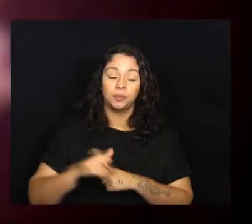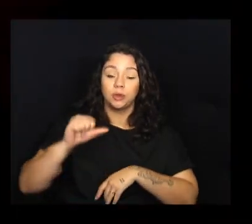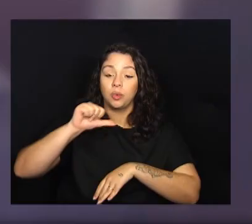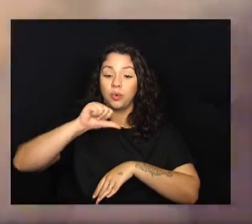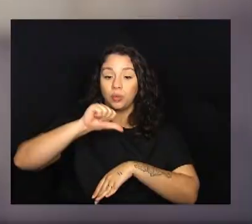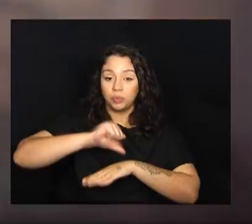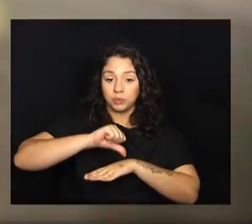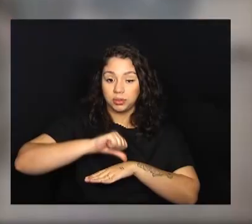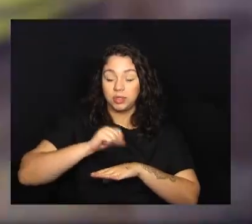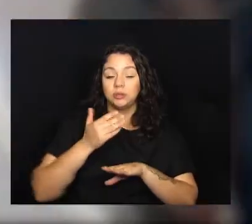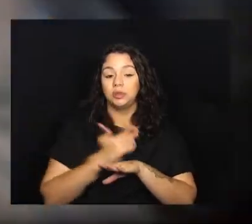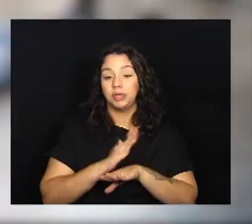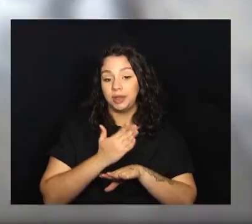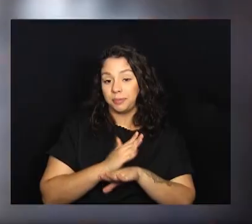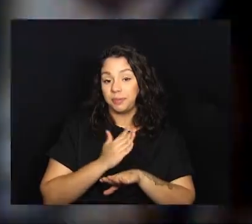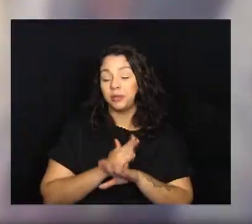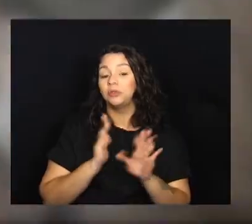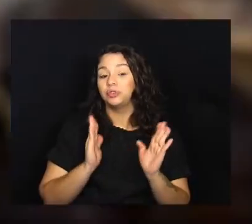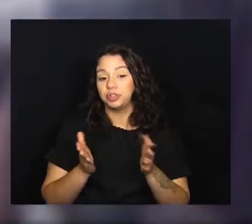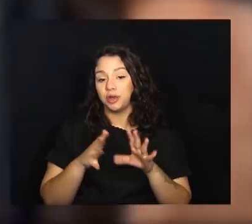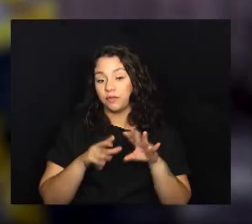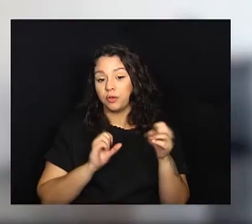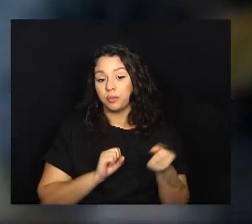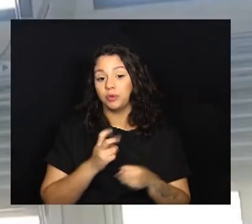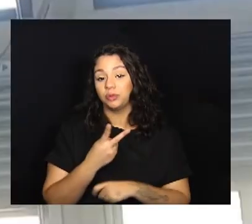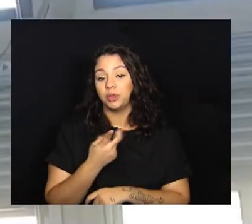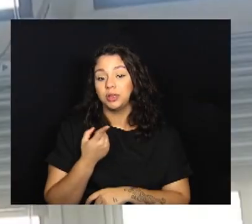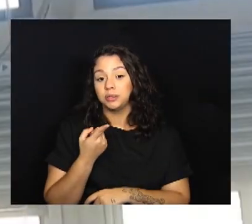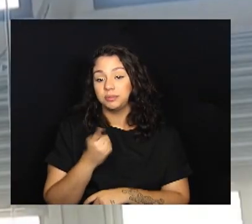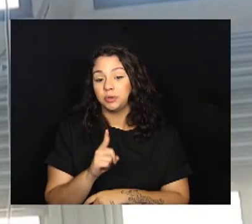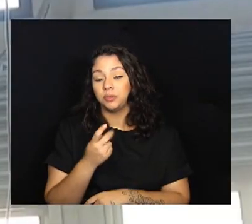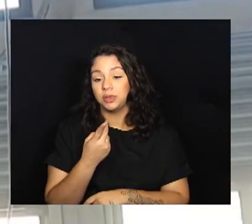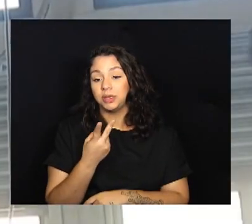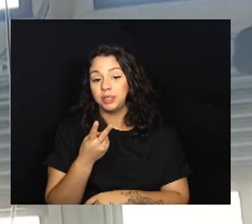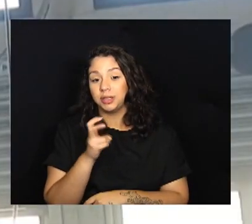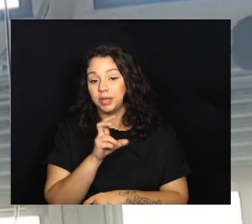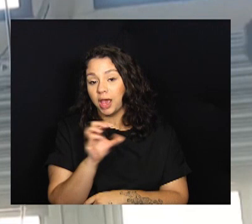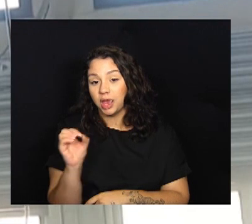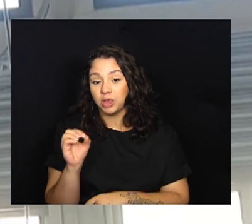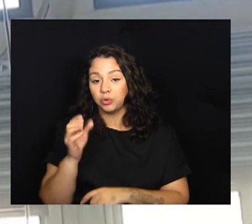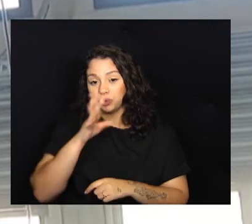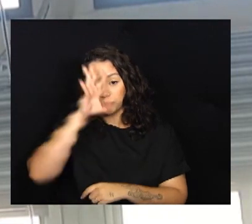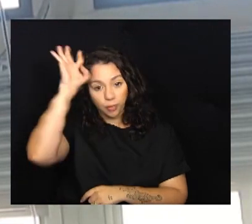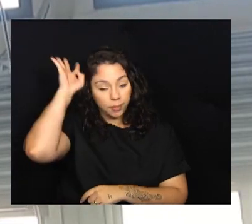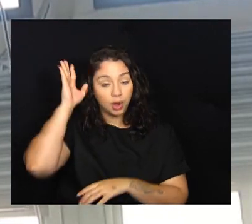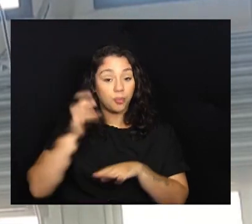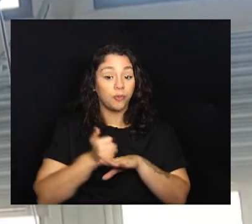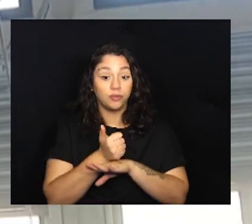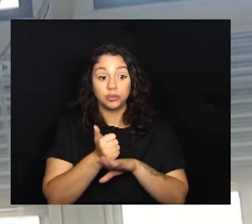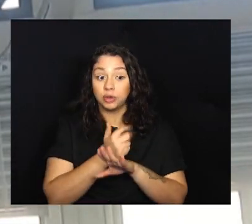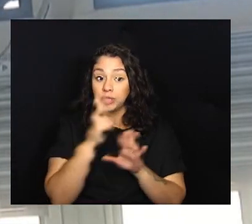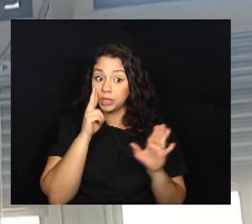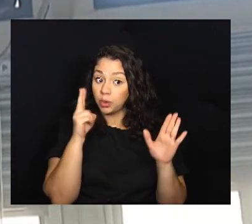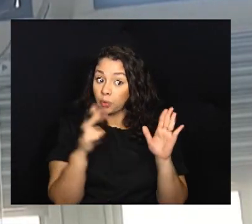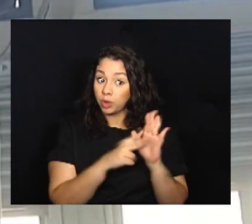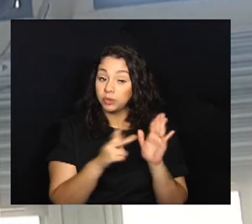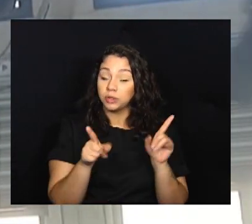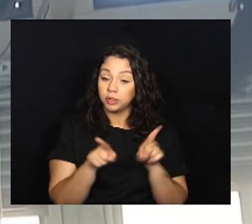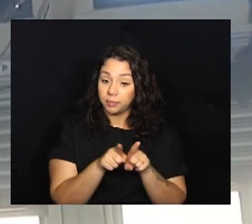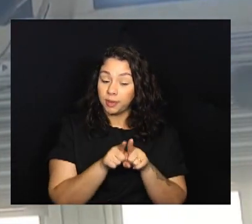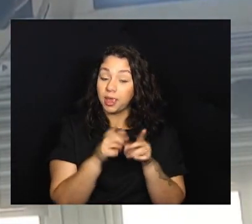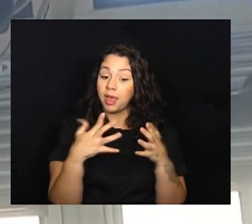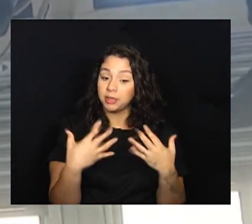da empresa já formou mais de 2.500 bombeiros civis, profissionais reconhecidos e aceitos no mercado